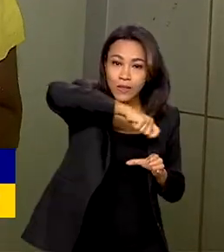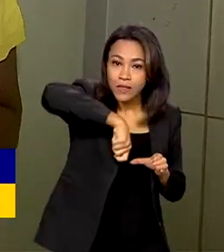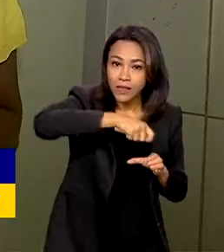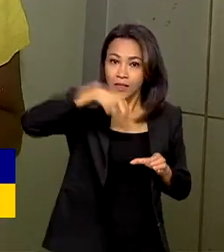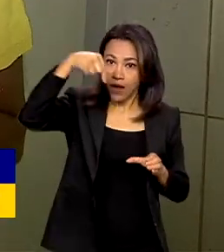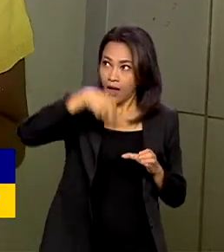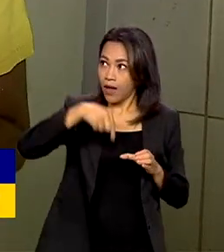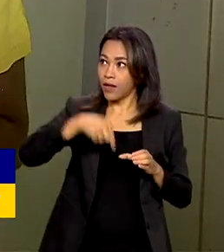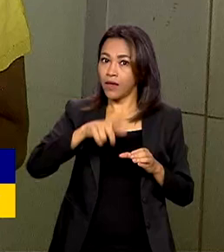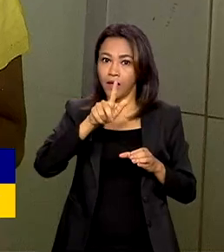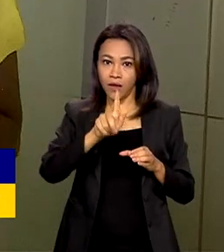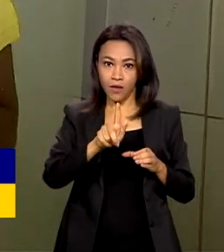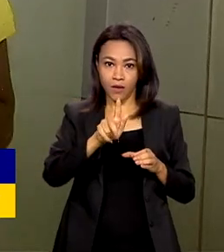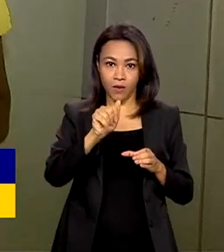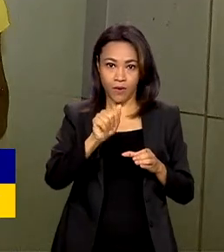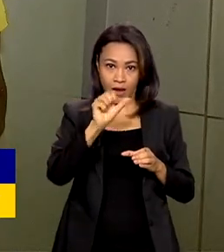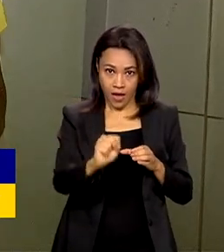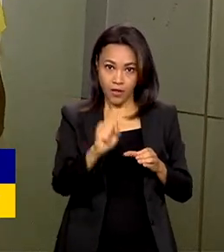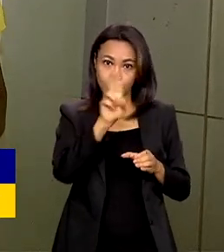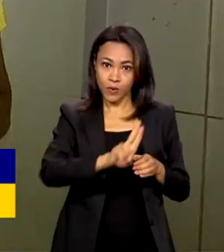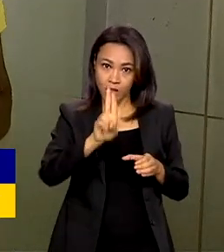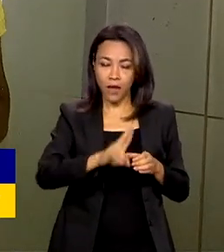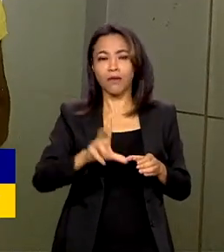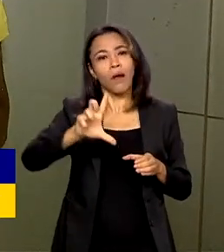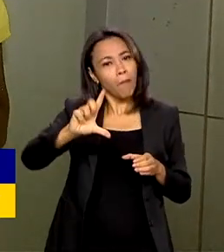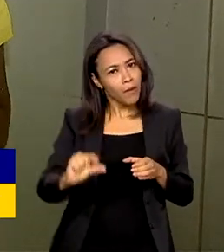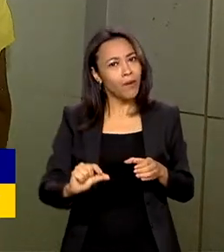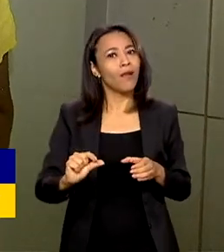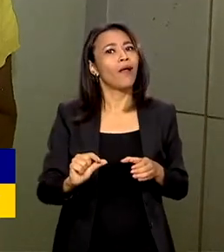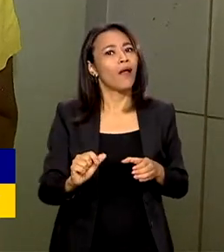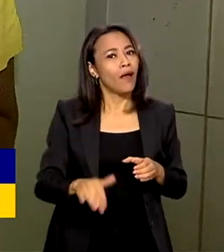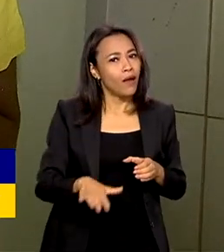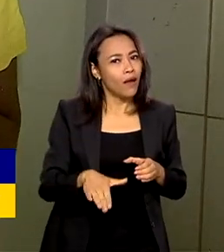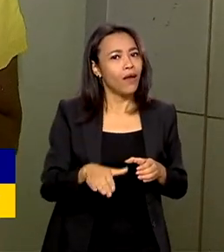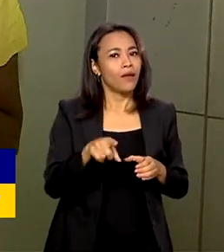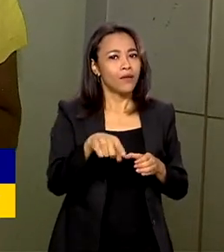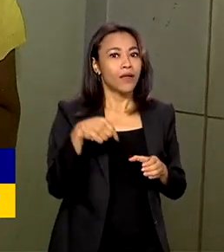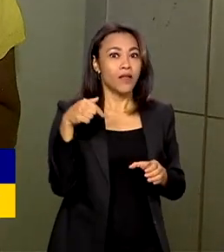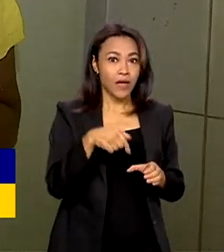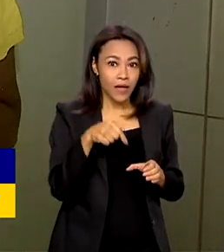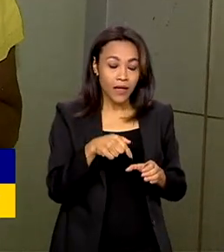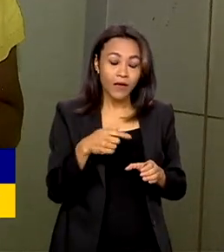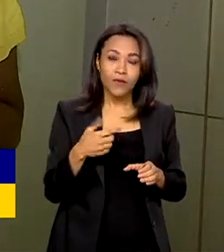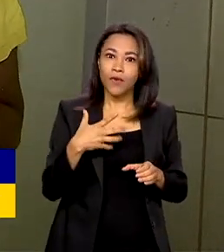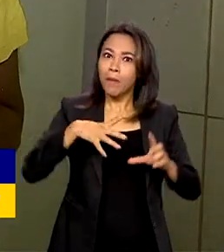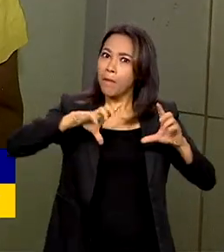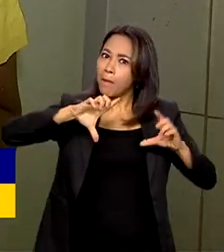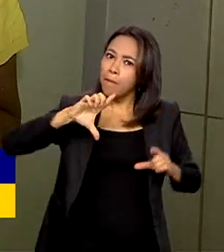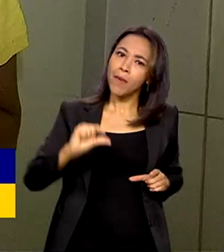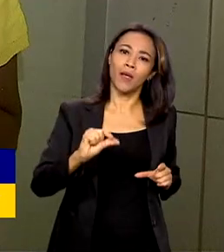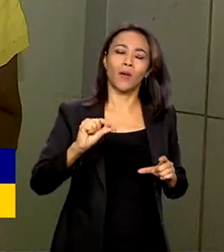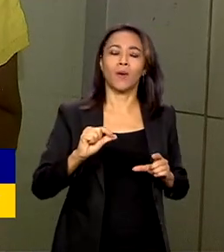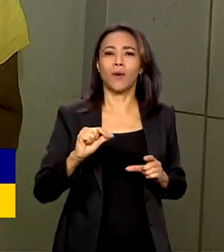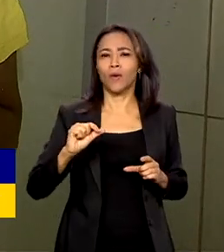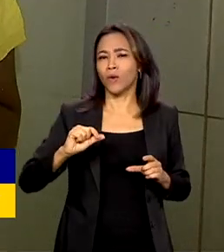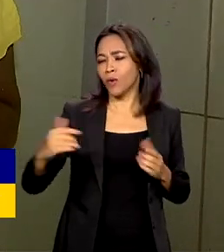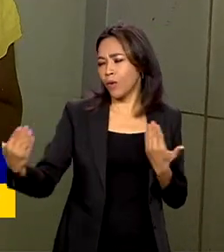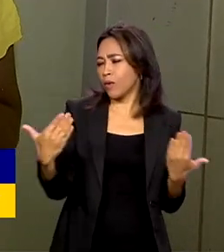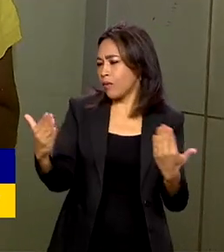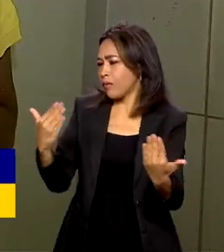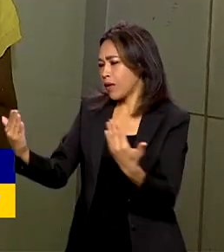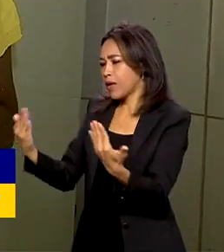aqui na casa da Simone também já está mais barato. E foi ele que teve a maior redução no preço entre todos